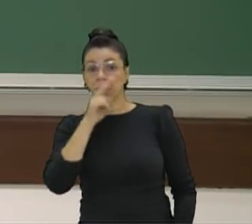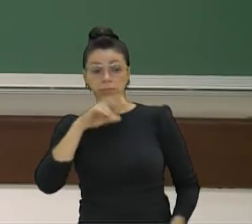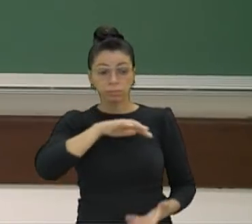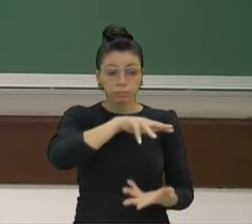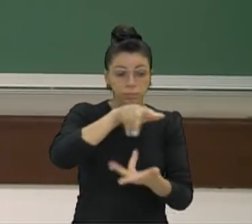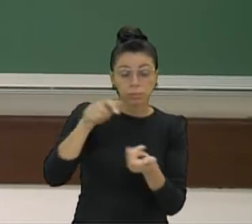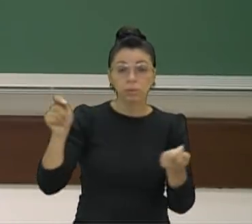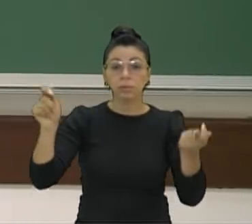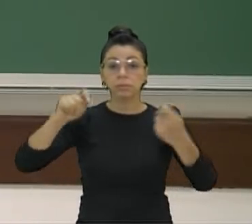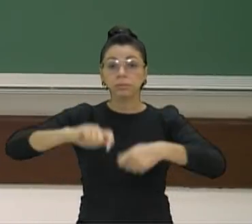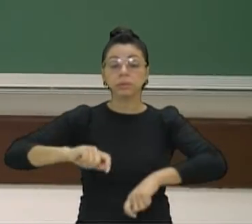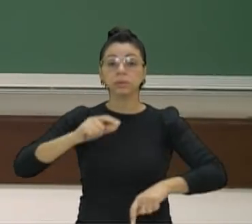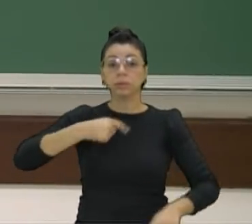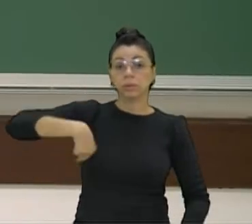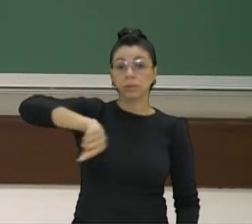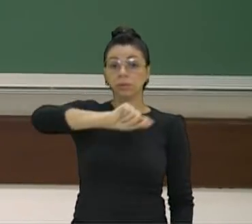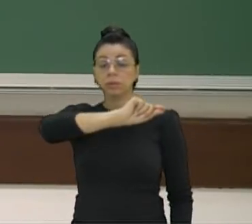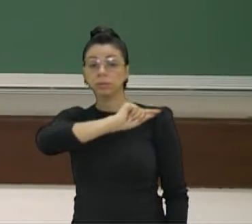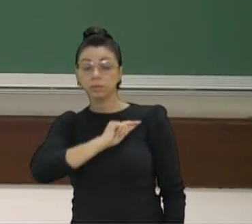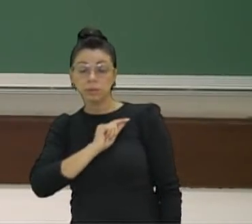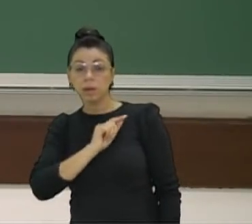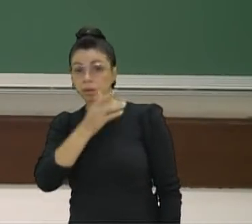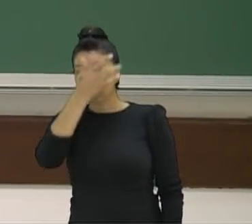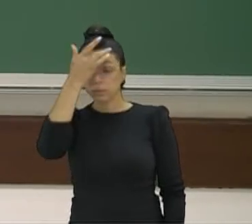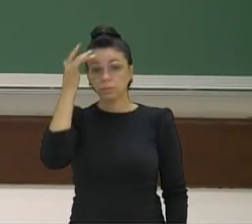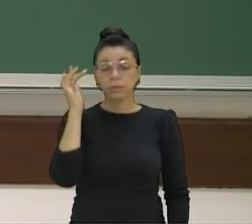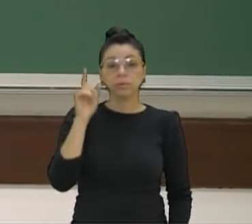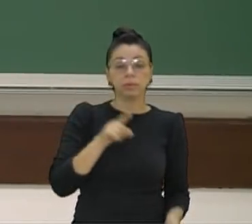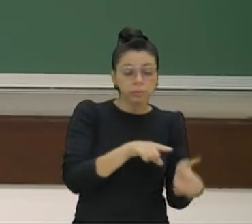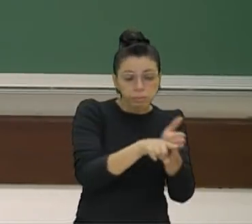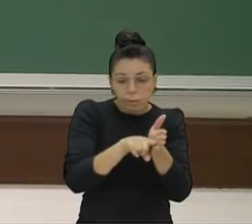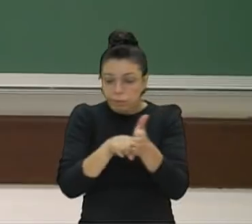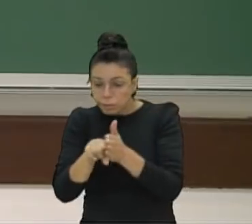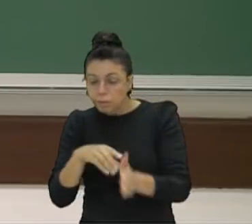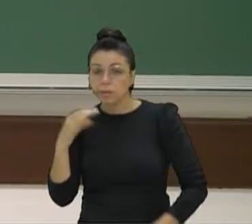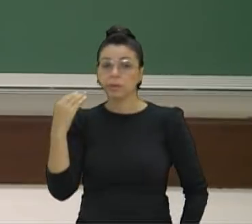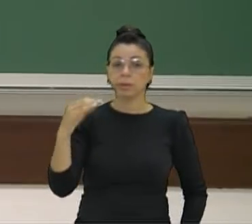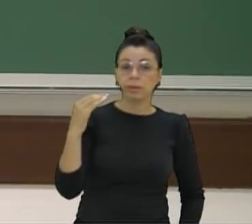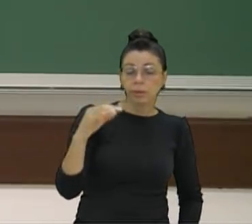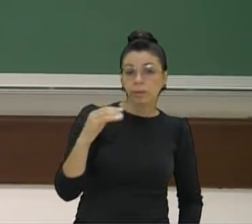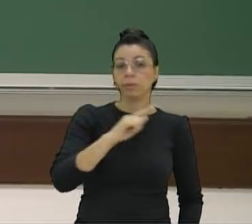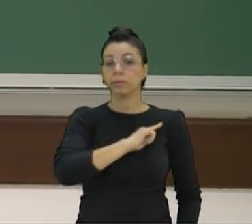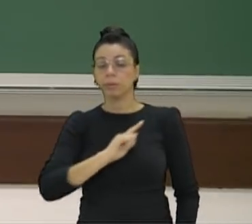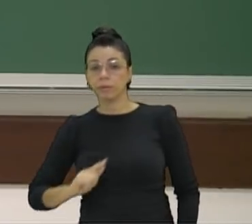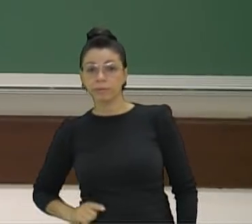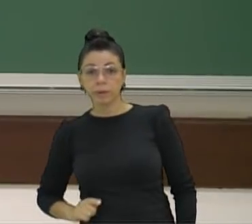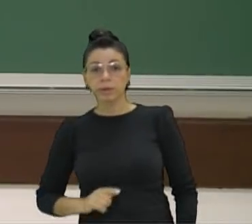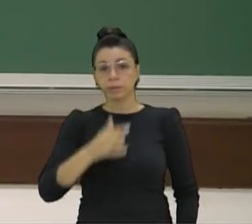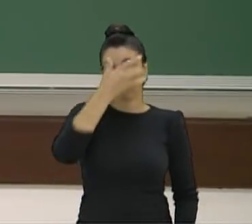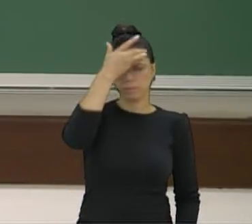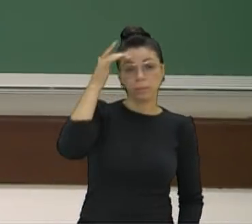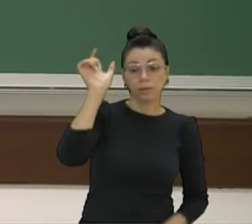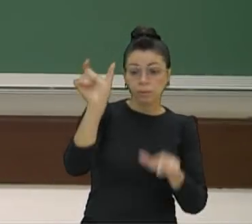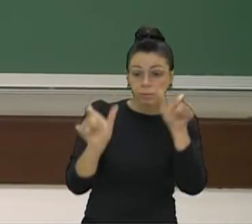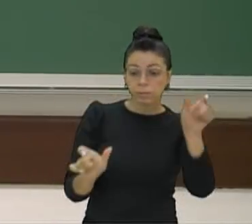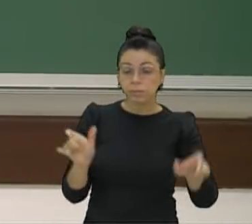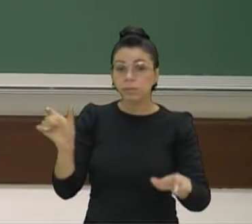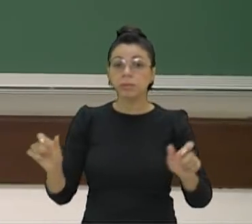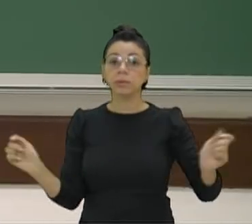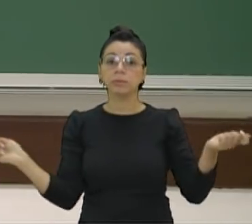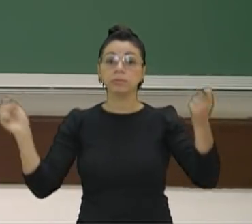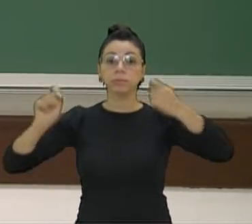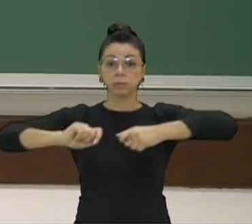gente precisava, todos os infectologistas, cientistas, os governos, as pessoas, todos precisavam